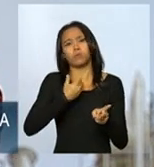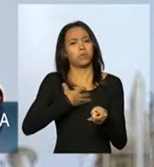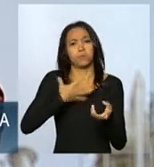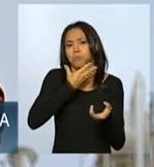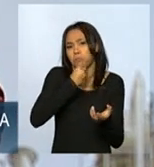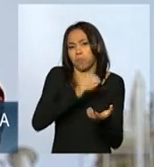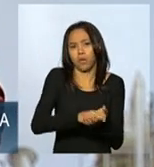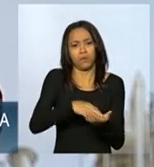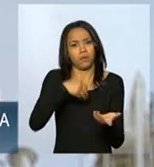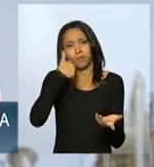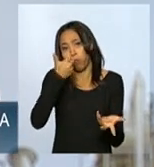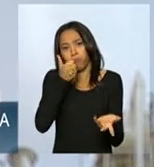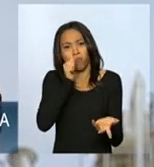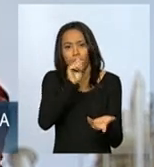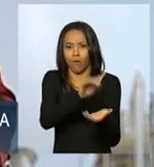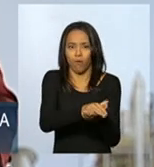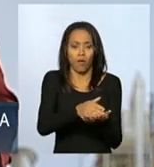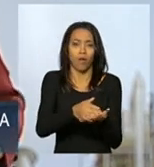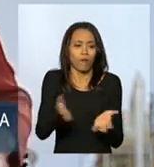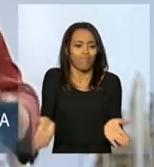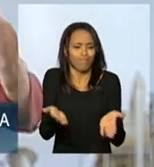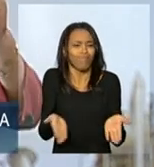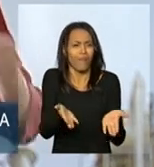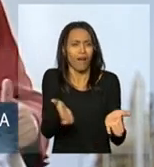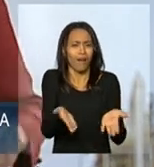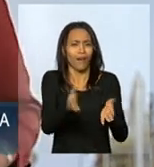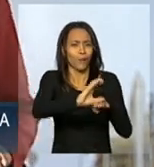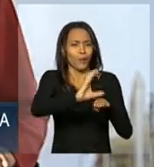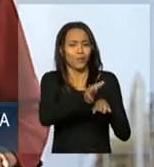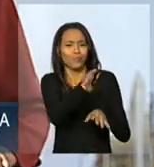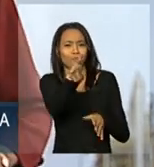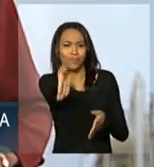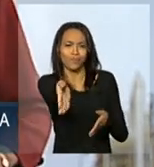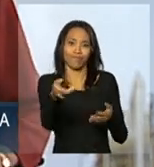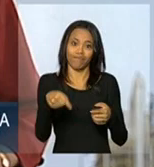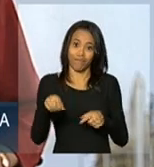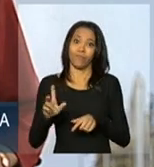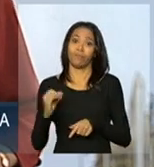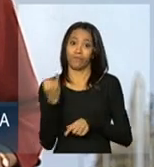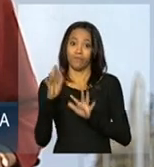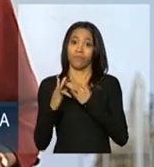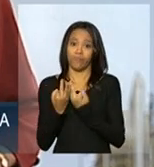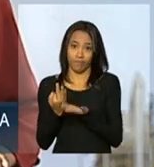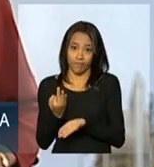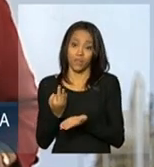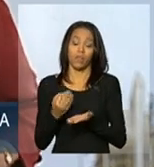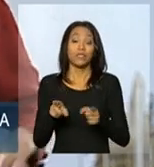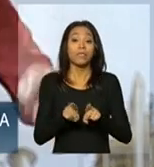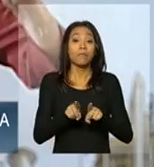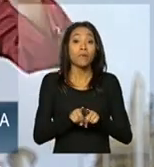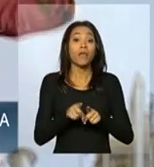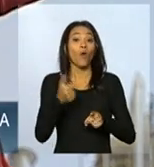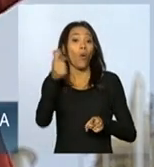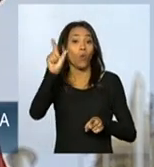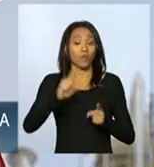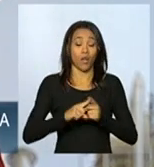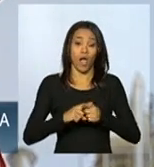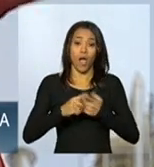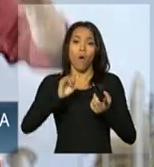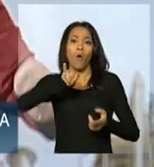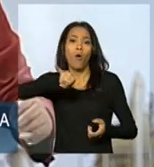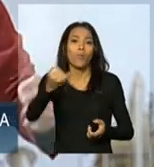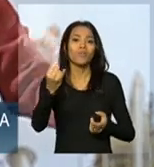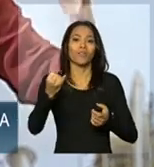mulher, fazer um curso. E essas oportunidades que o governo abre, essas